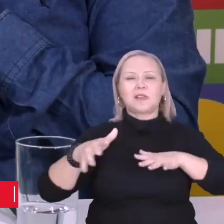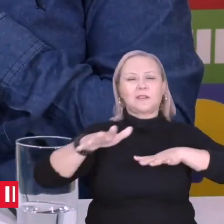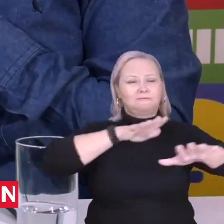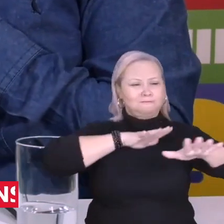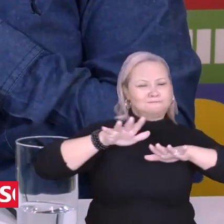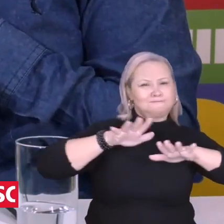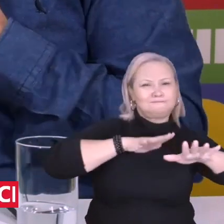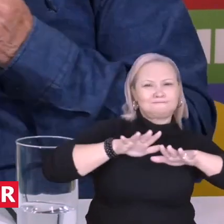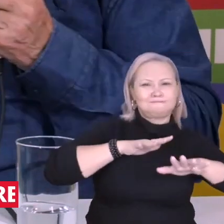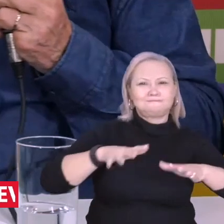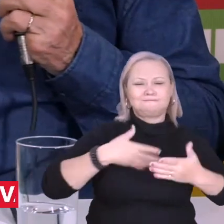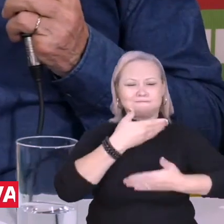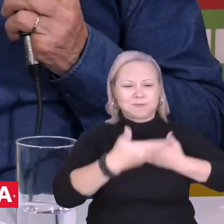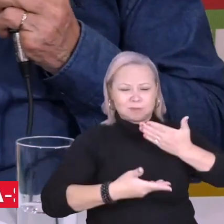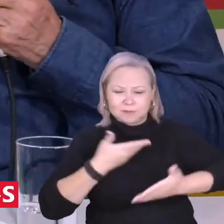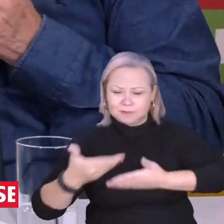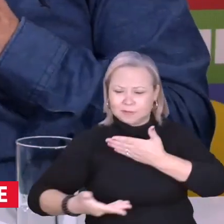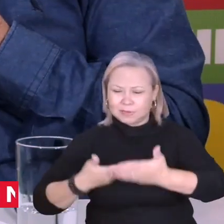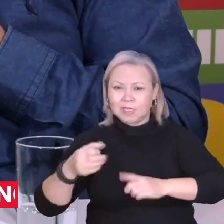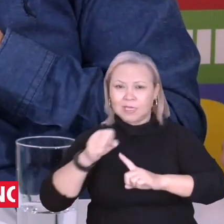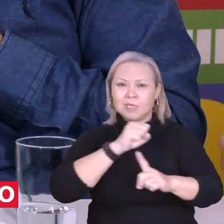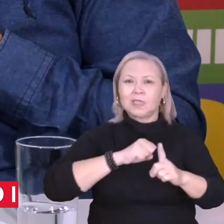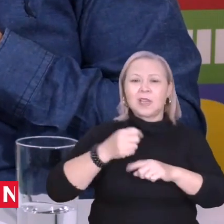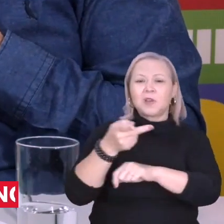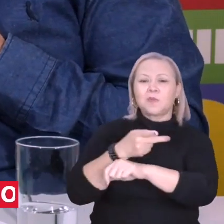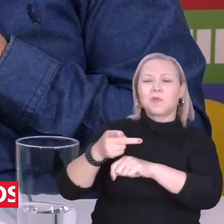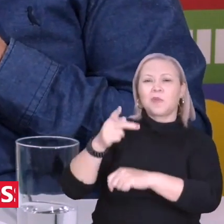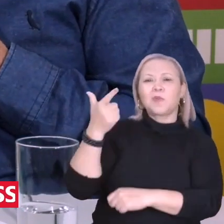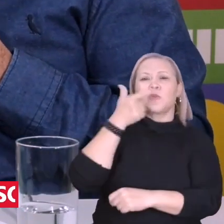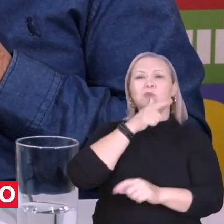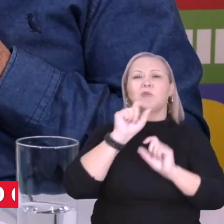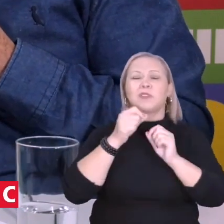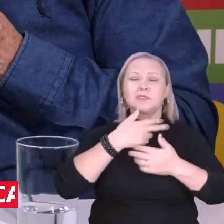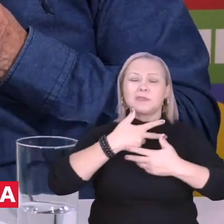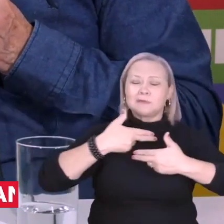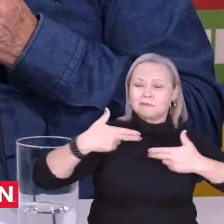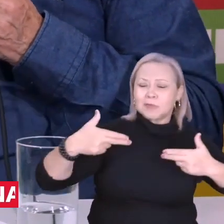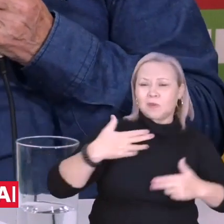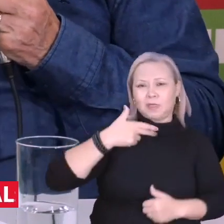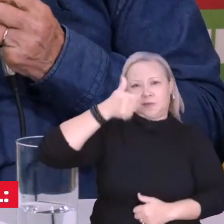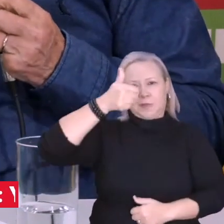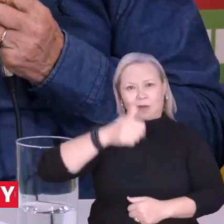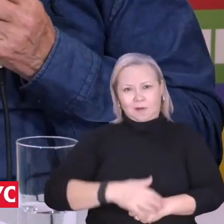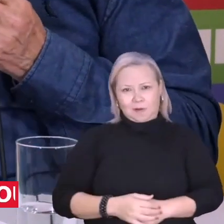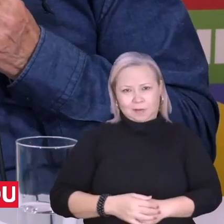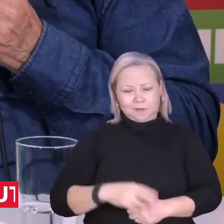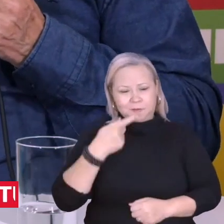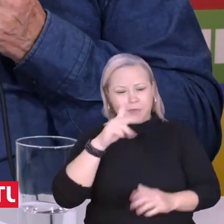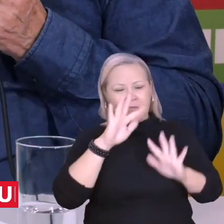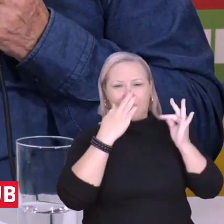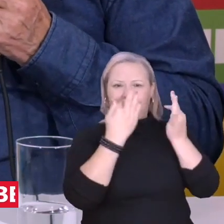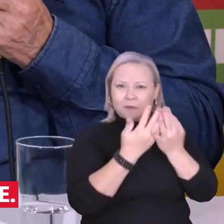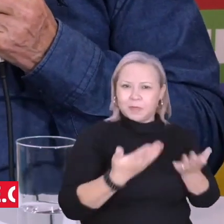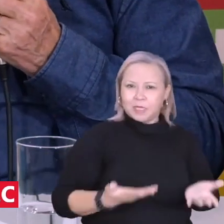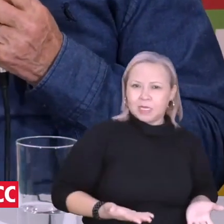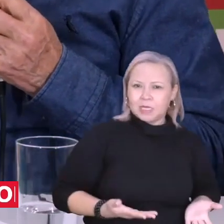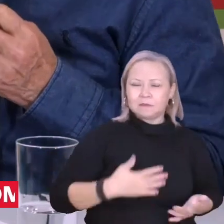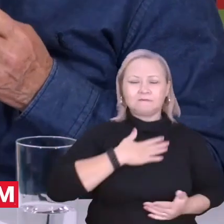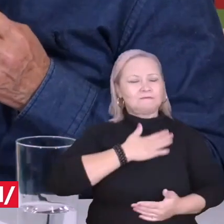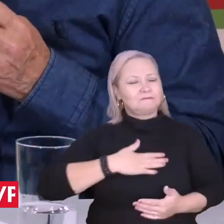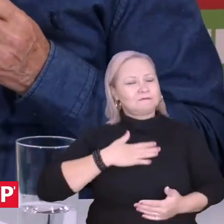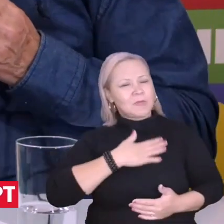história. Diante das ameaças à democracia, ela declarou apoio à candidatura de Lula. Nosso reencontro